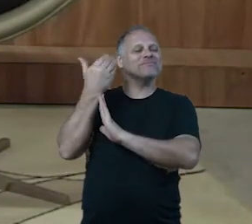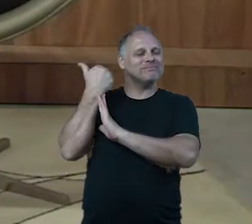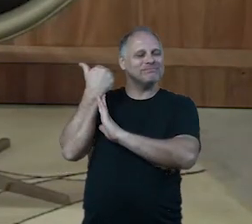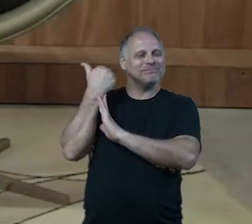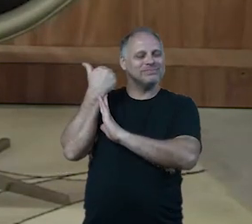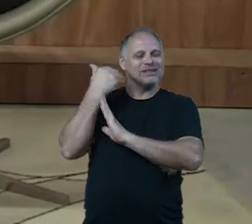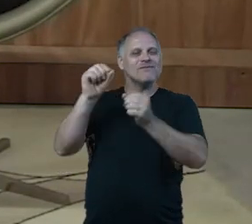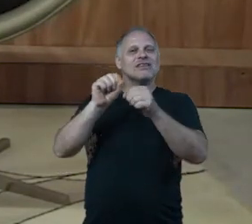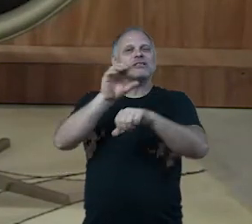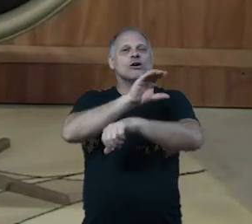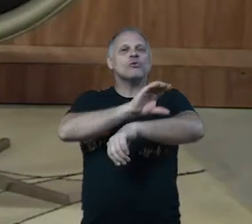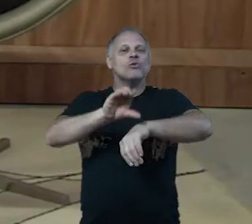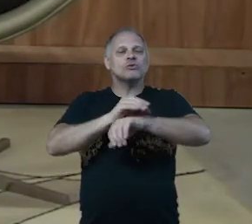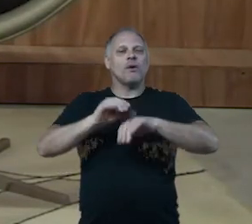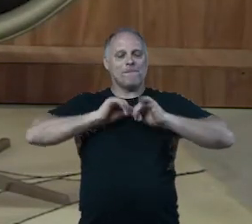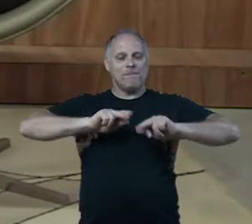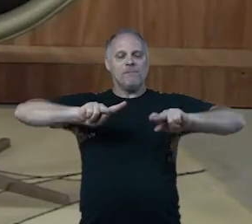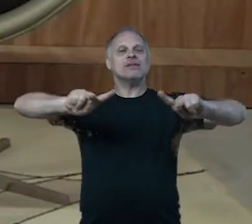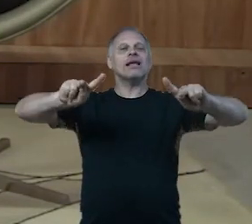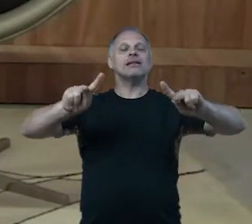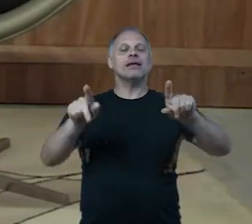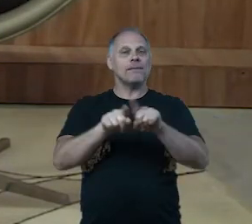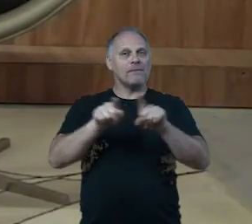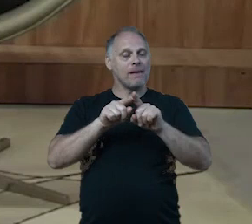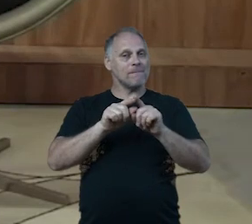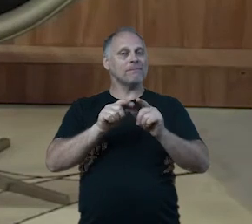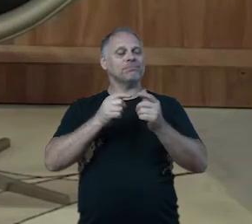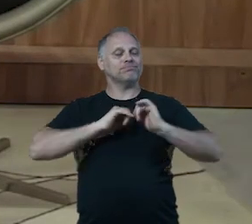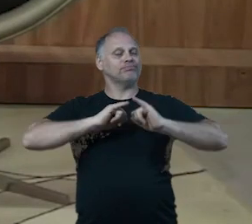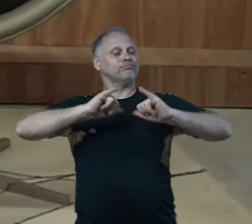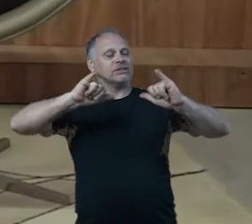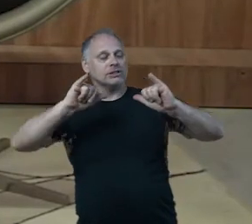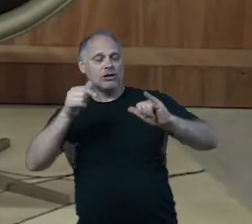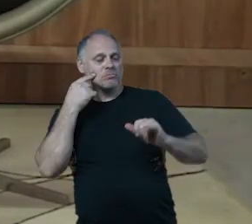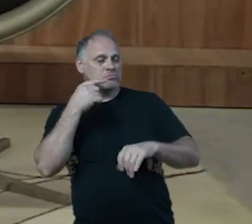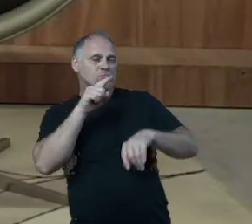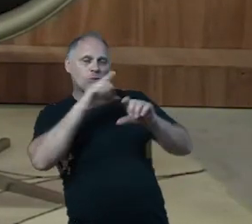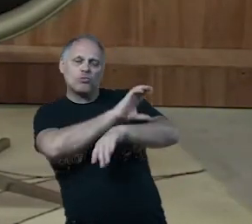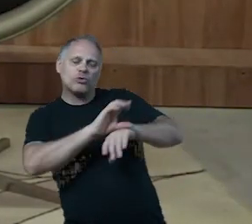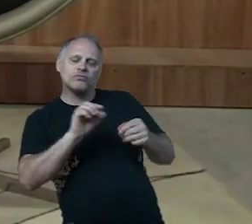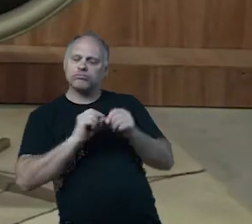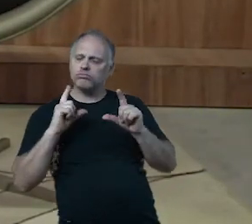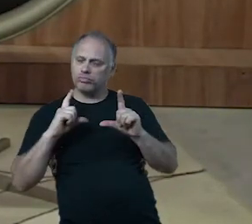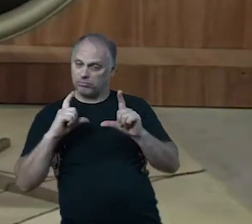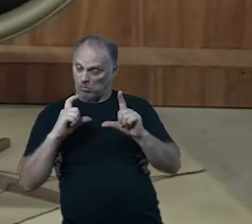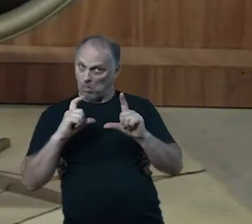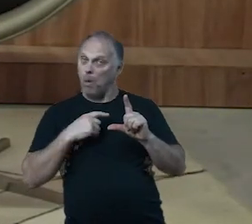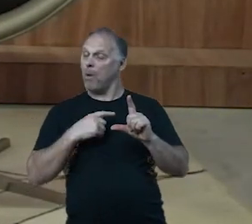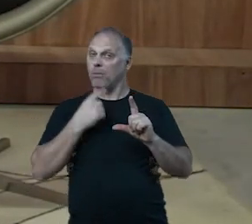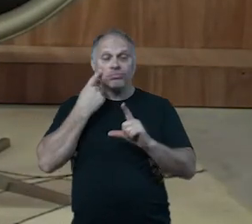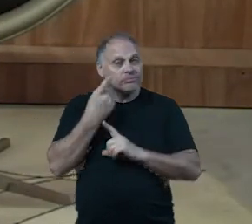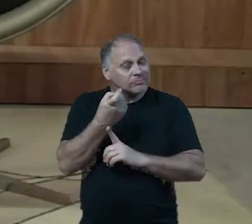Primeiramente, eu cursei publicidade e propaganda e eu me descobri na fotografia durante o curso, trabalhando também na